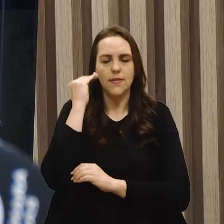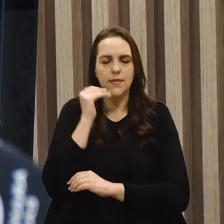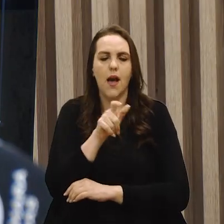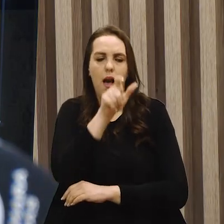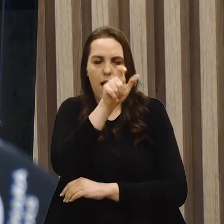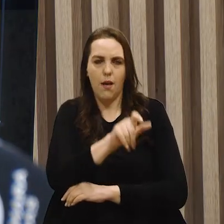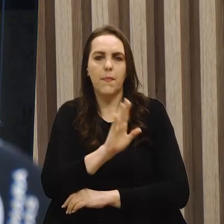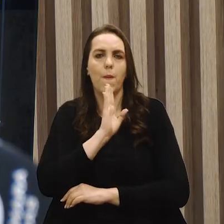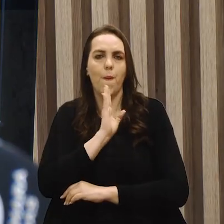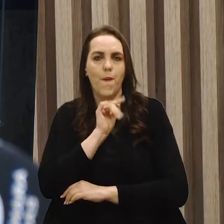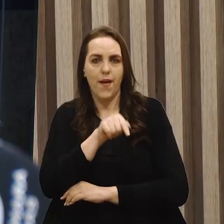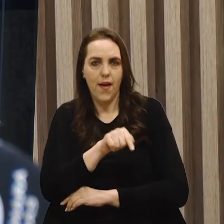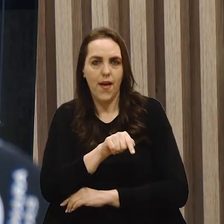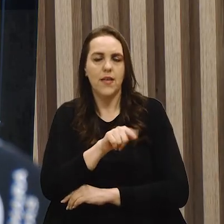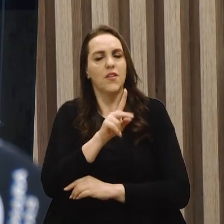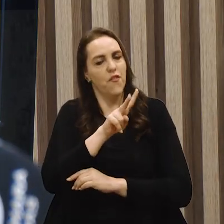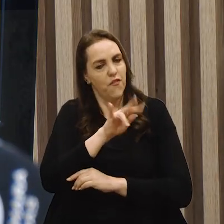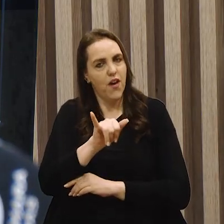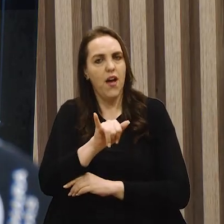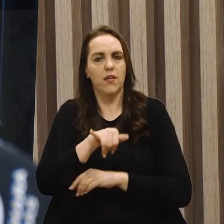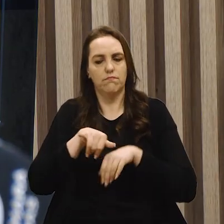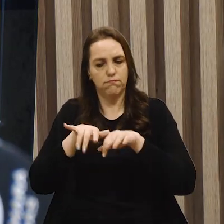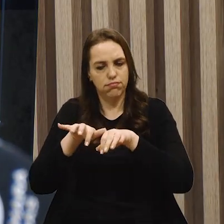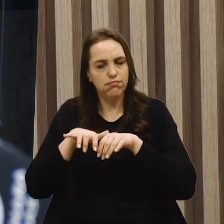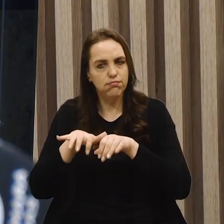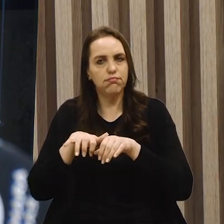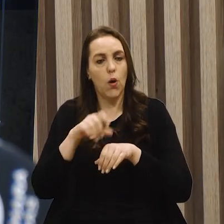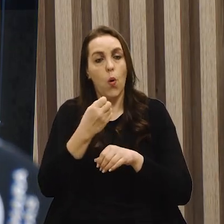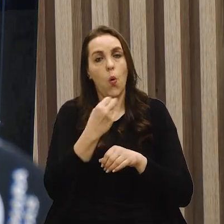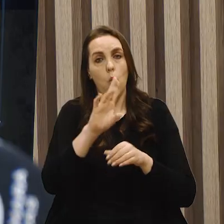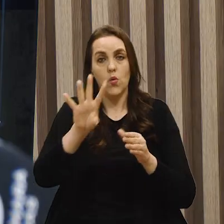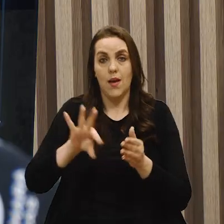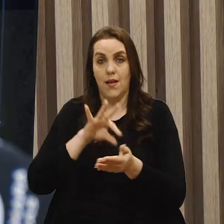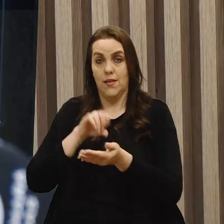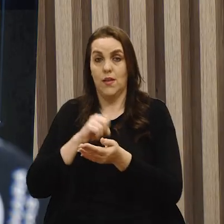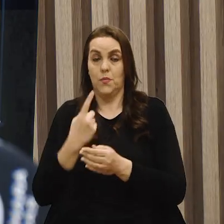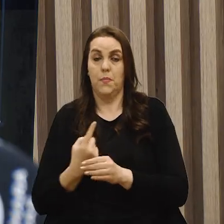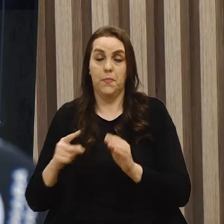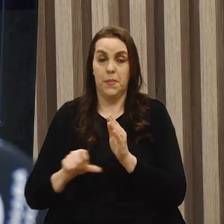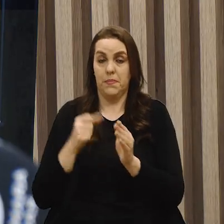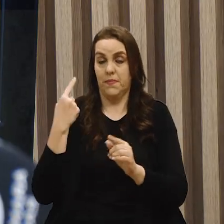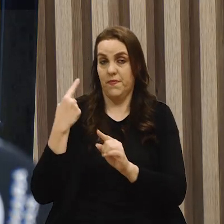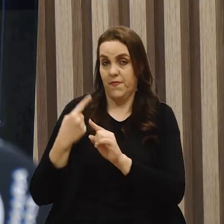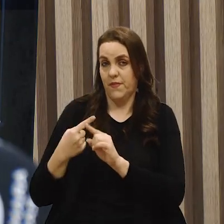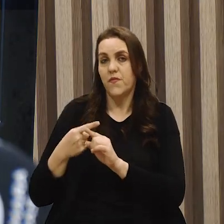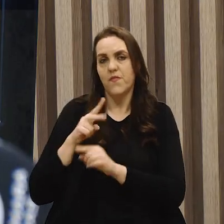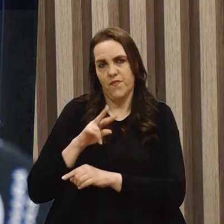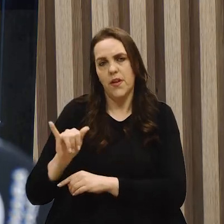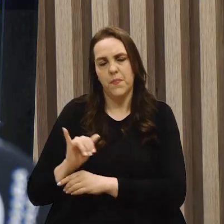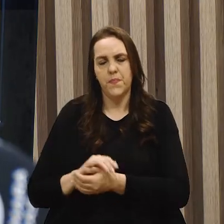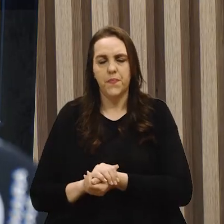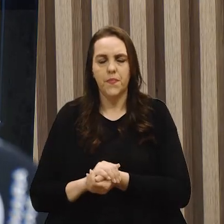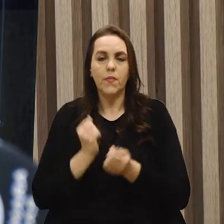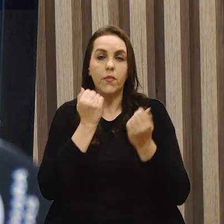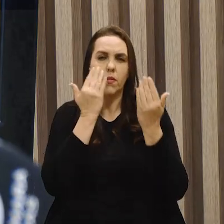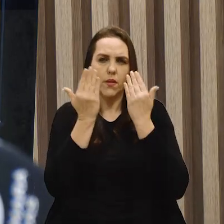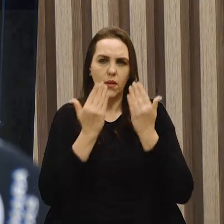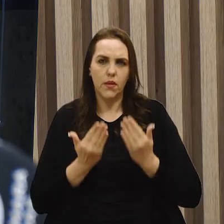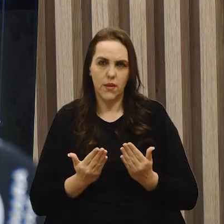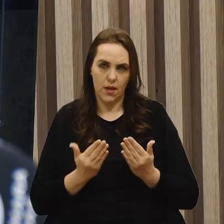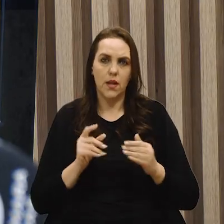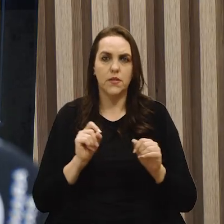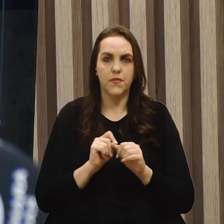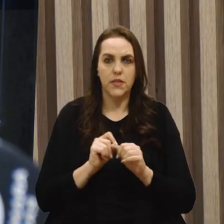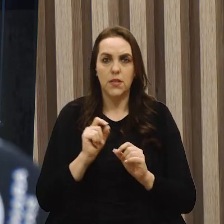da situação dele e vai atualizar ou inseri-lo dentro do cadastro único. Porém, como é uma